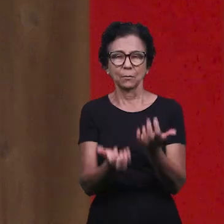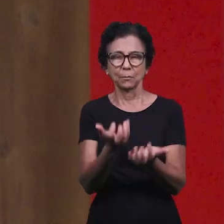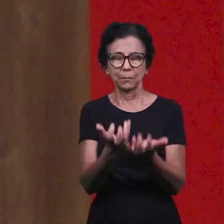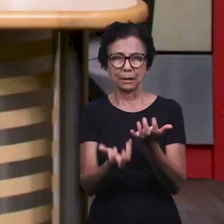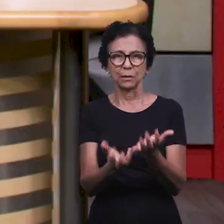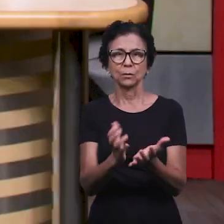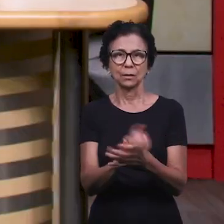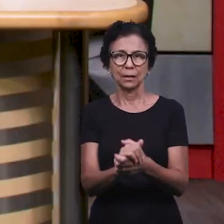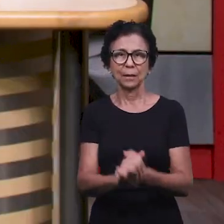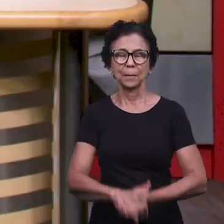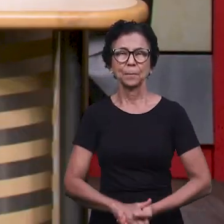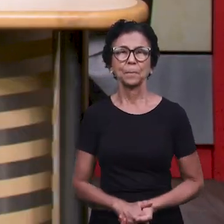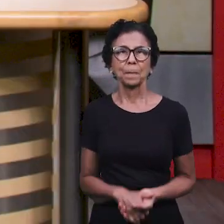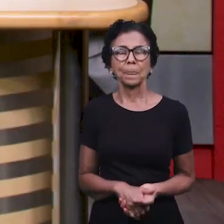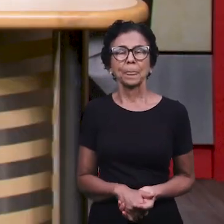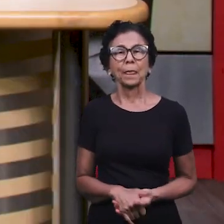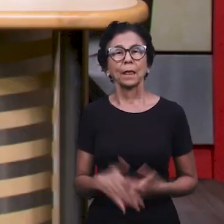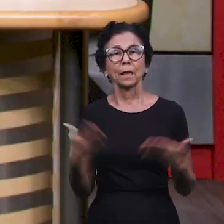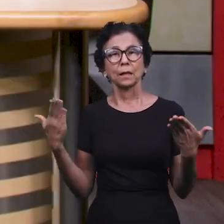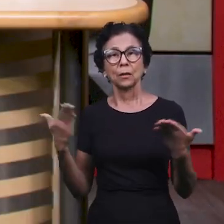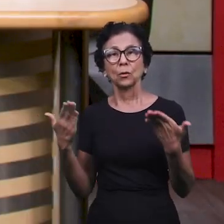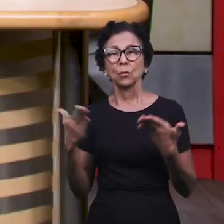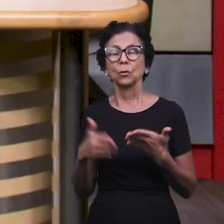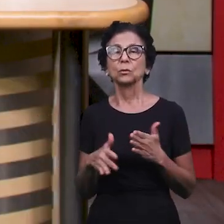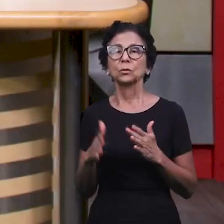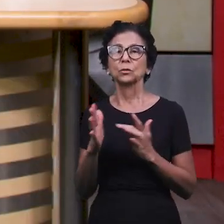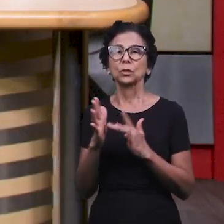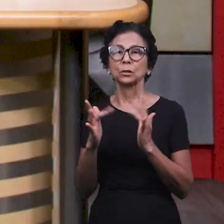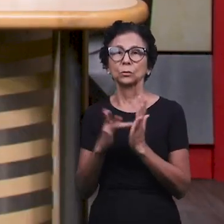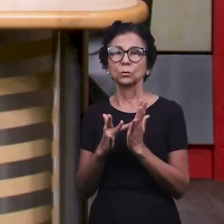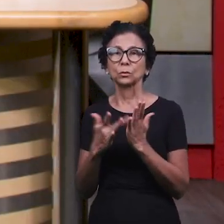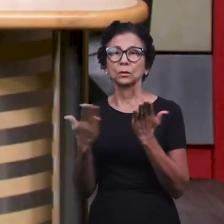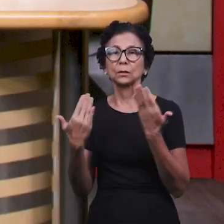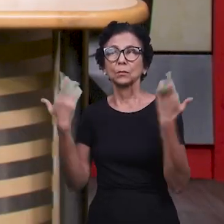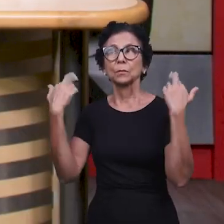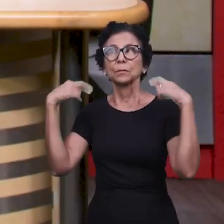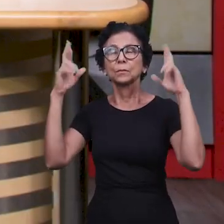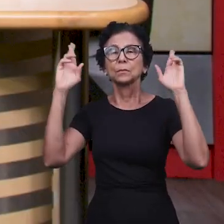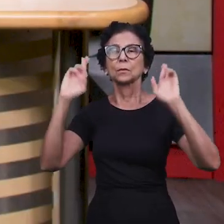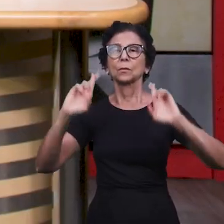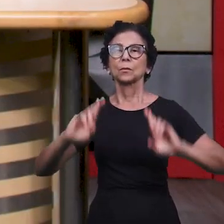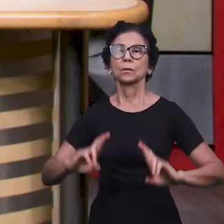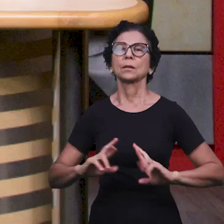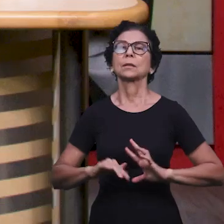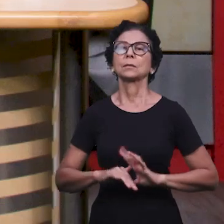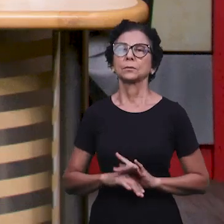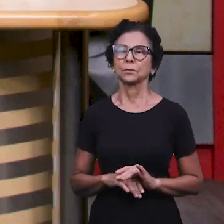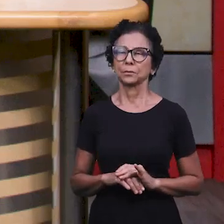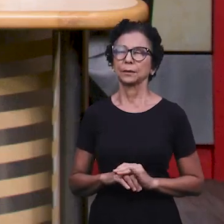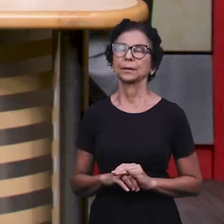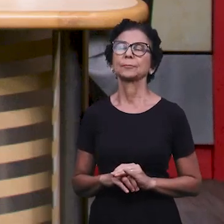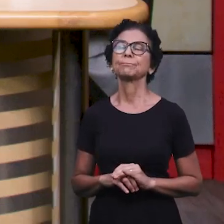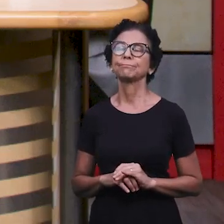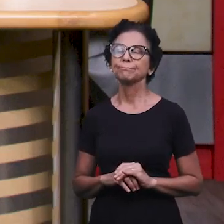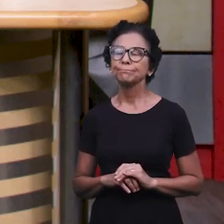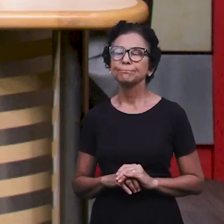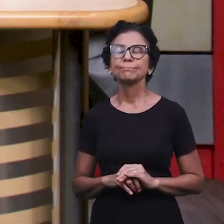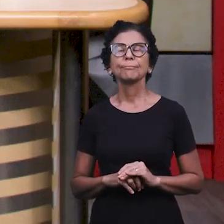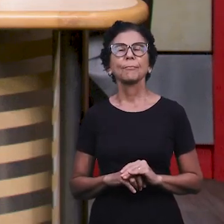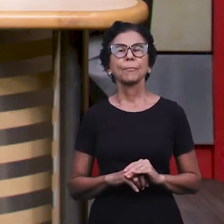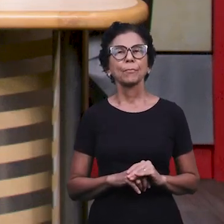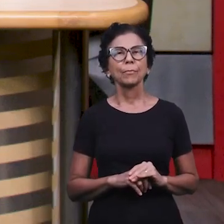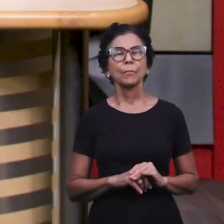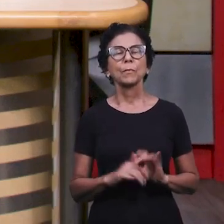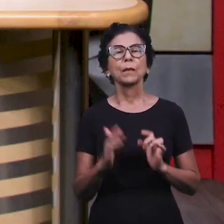tudo. Isso muda muita coisa, né? Quando eu digo muda muita coisa, isso define muita coisa em relação ao evangelho verdadeiro. É Jesus como